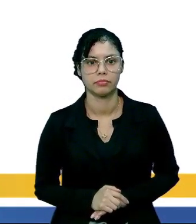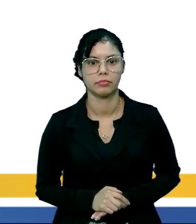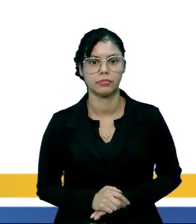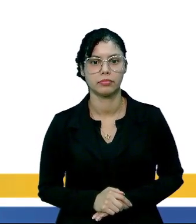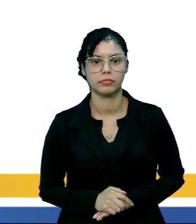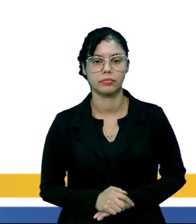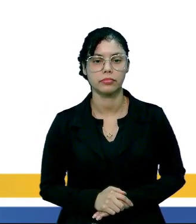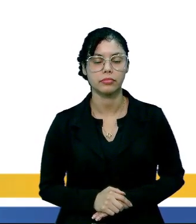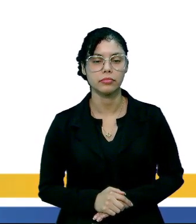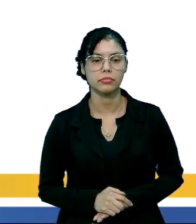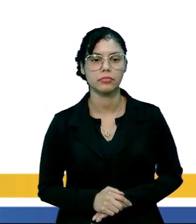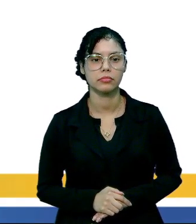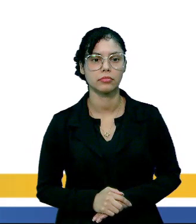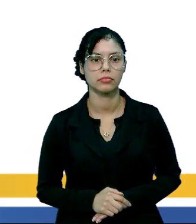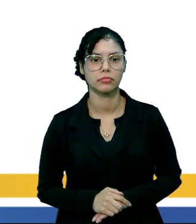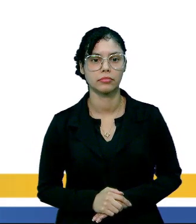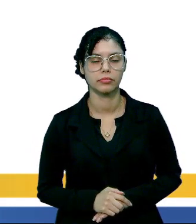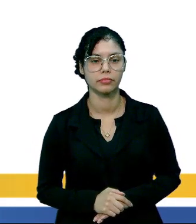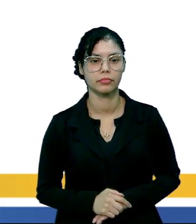continuar.